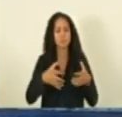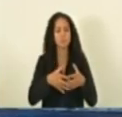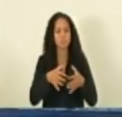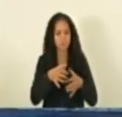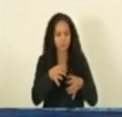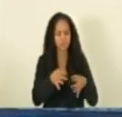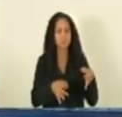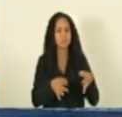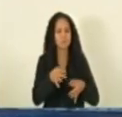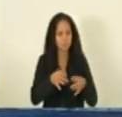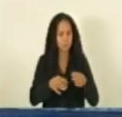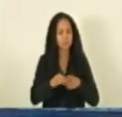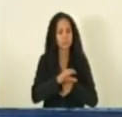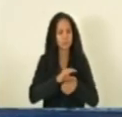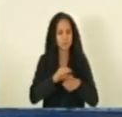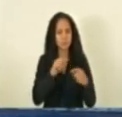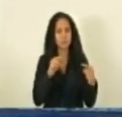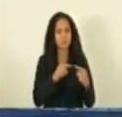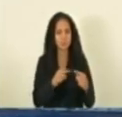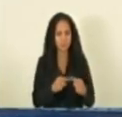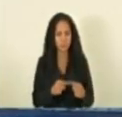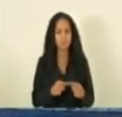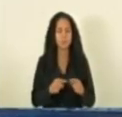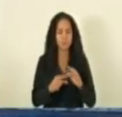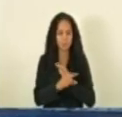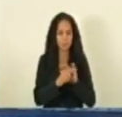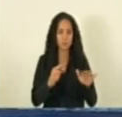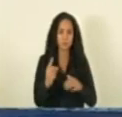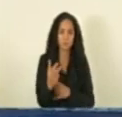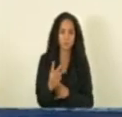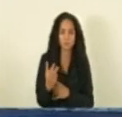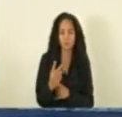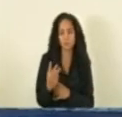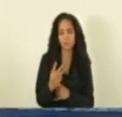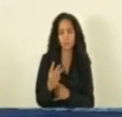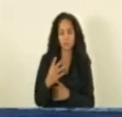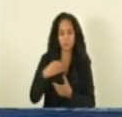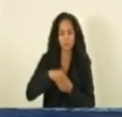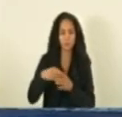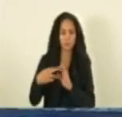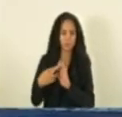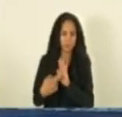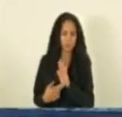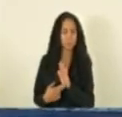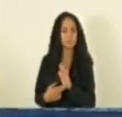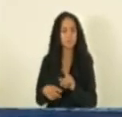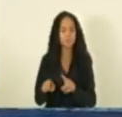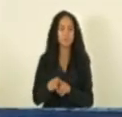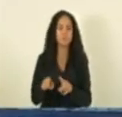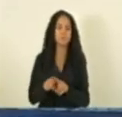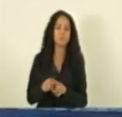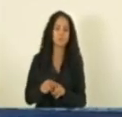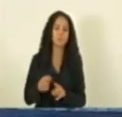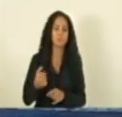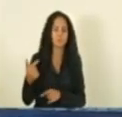e legalidade nos termos do artigo 81, parágrafo 3º do Regimento Interno, e parecer